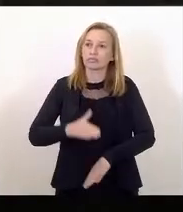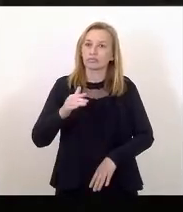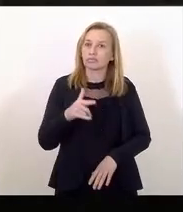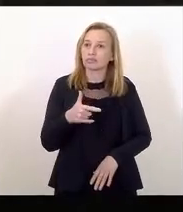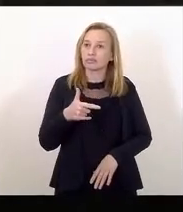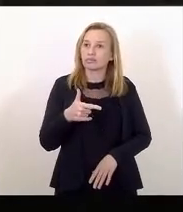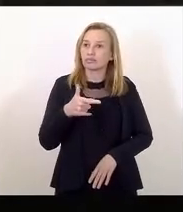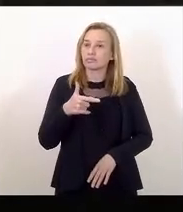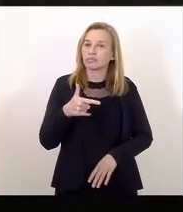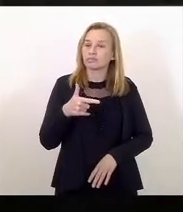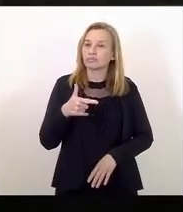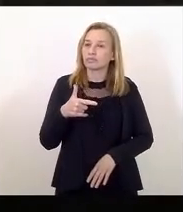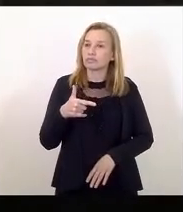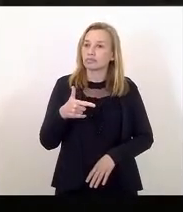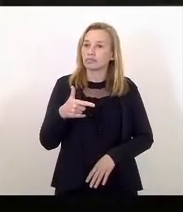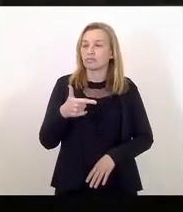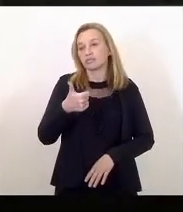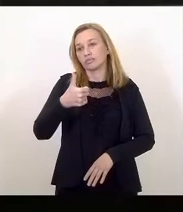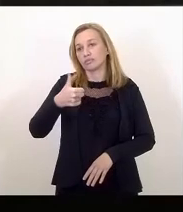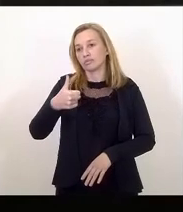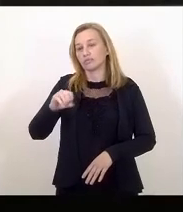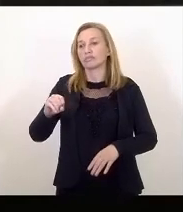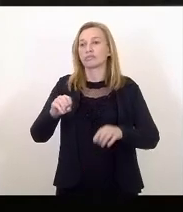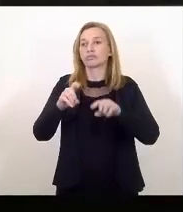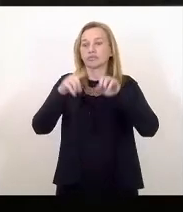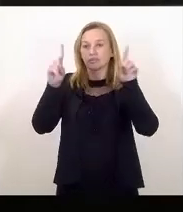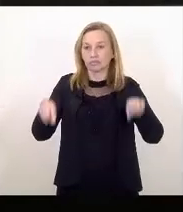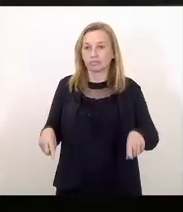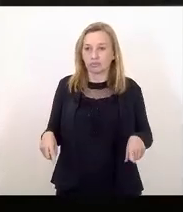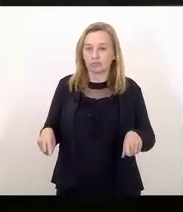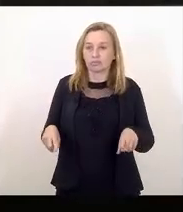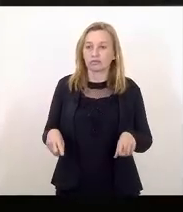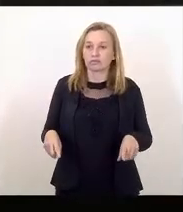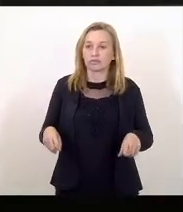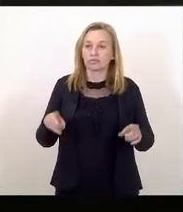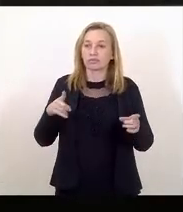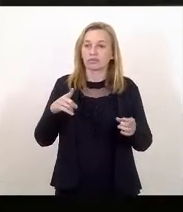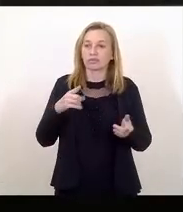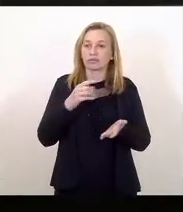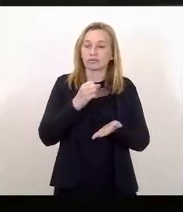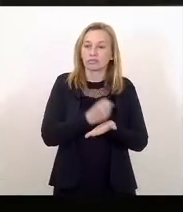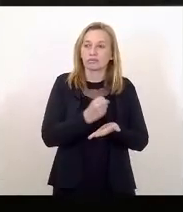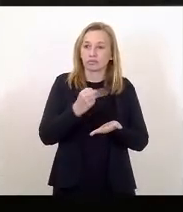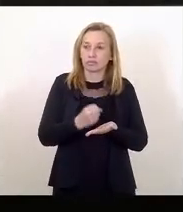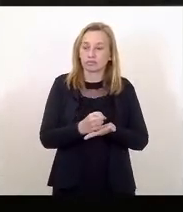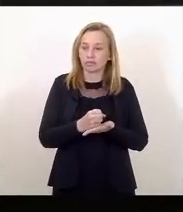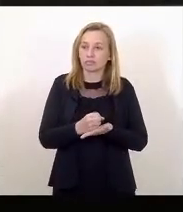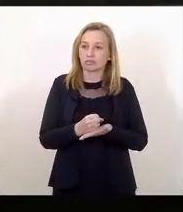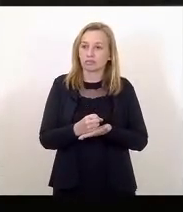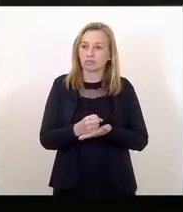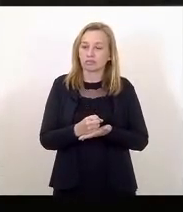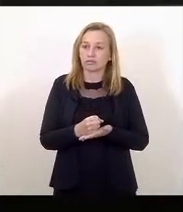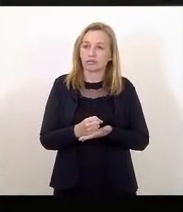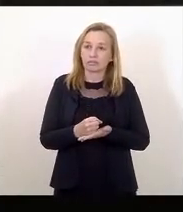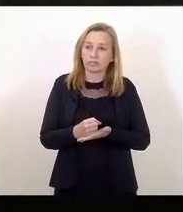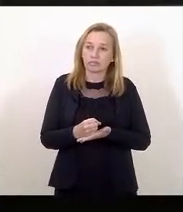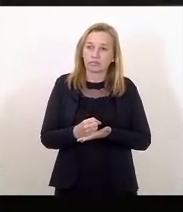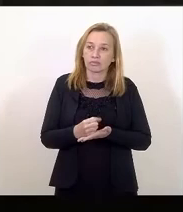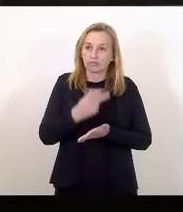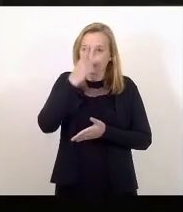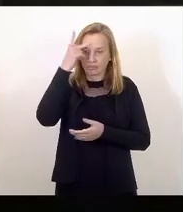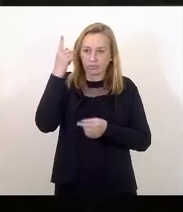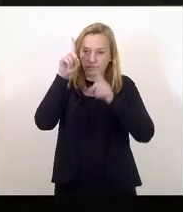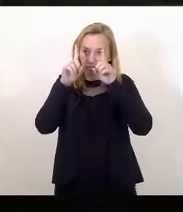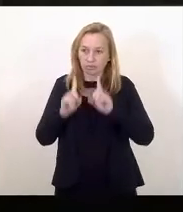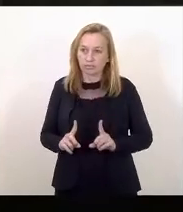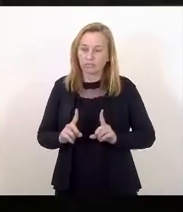funcionários deverão fomentar a empregabilidade de reabilitados e pessoas com